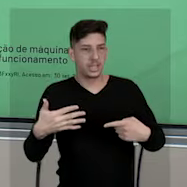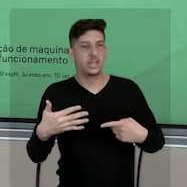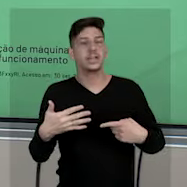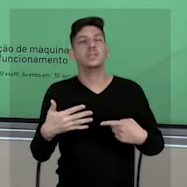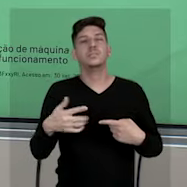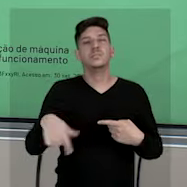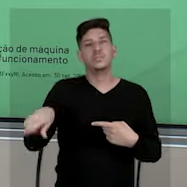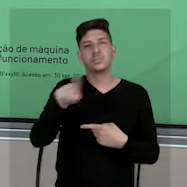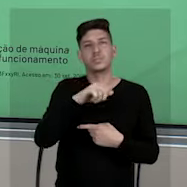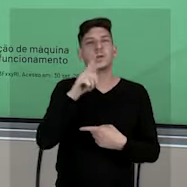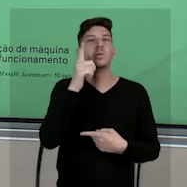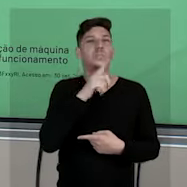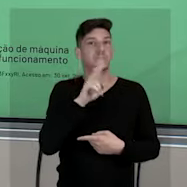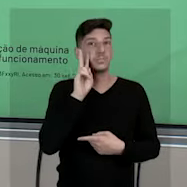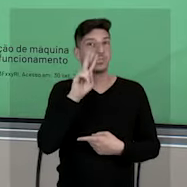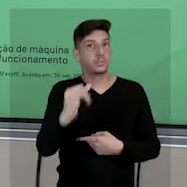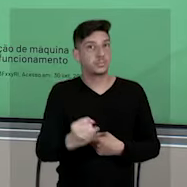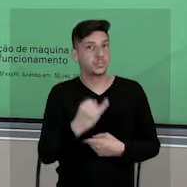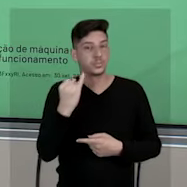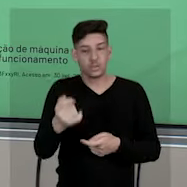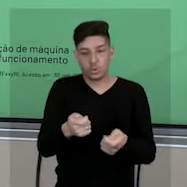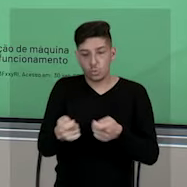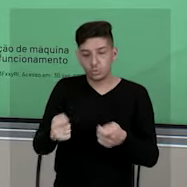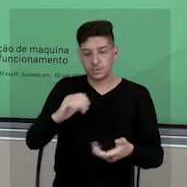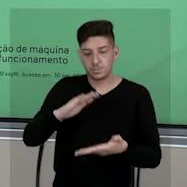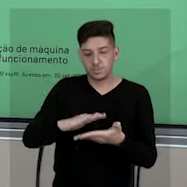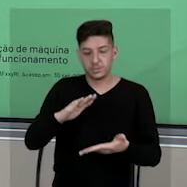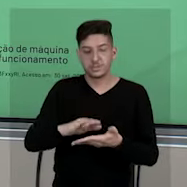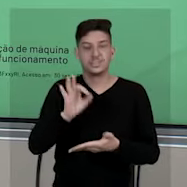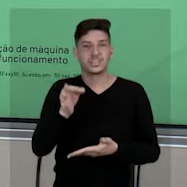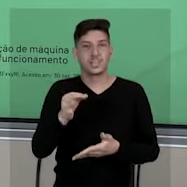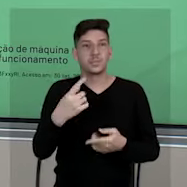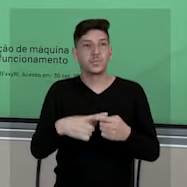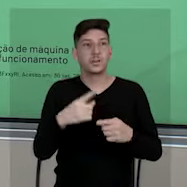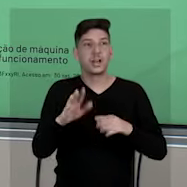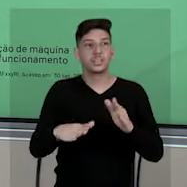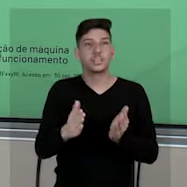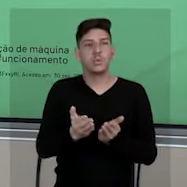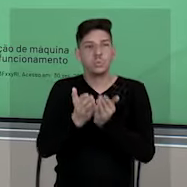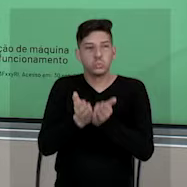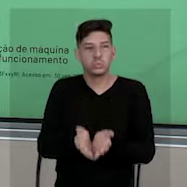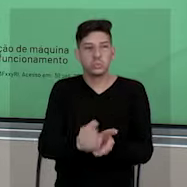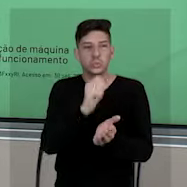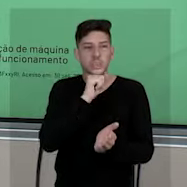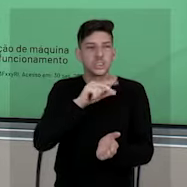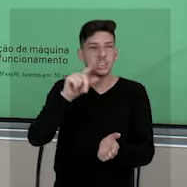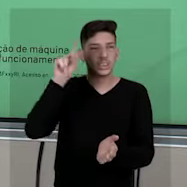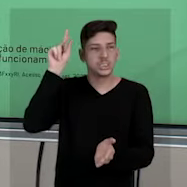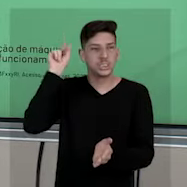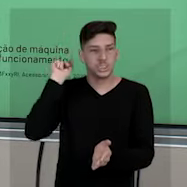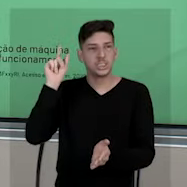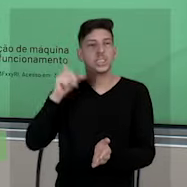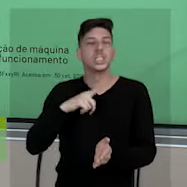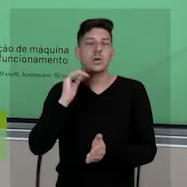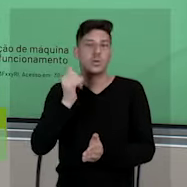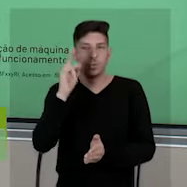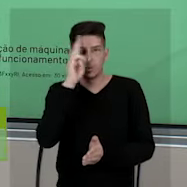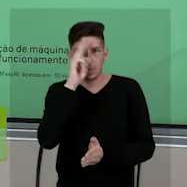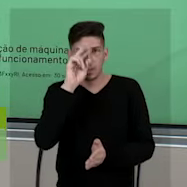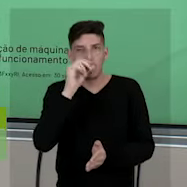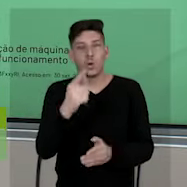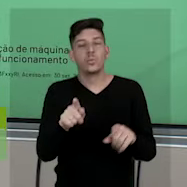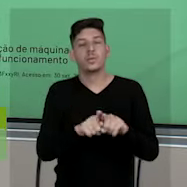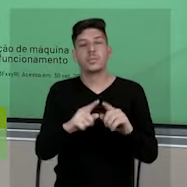você consegue ver a importância do controle dessa pressão. Que às vezes você tem um navio muito antigo, que está contado na história, ou uma máquina de